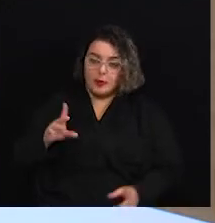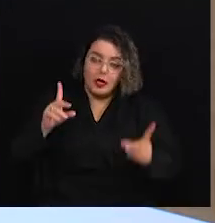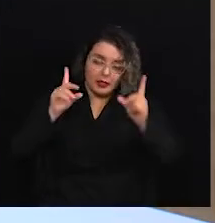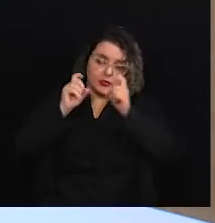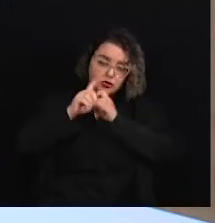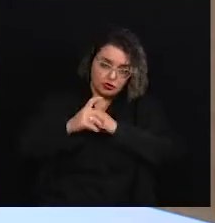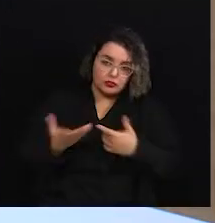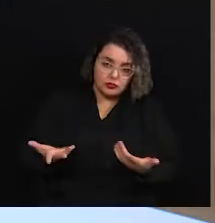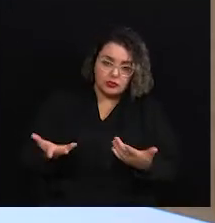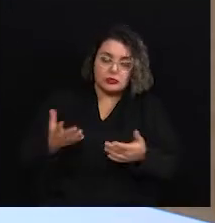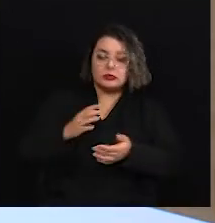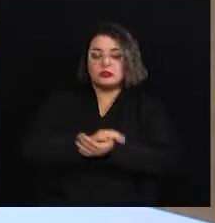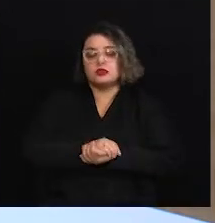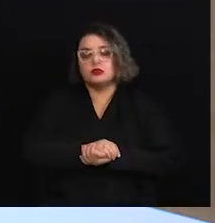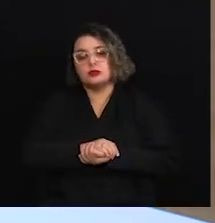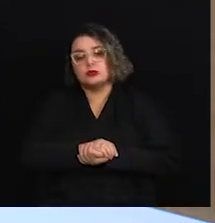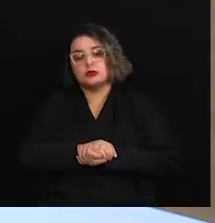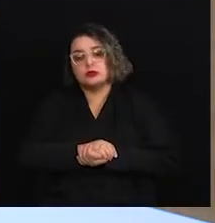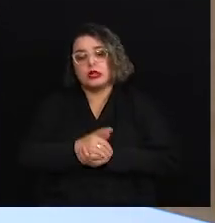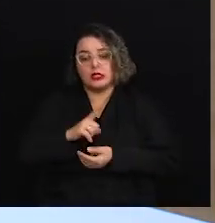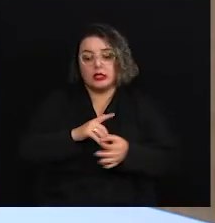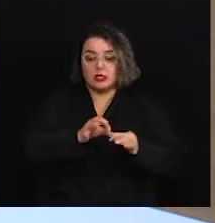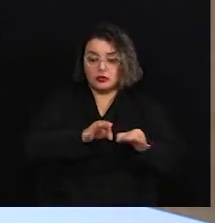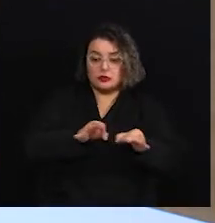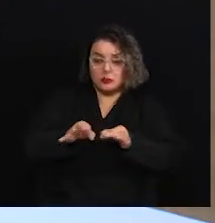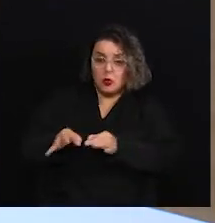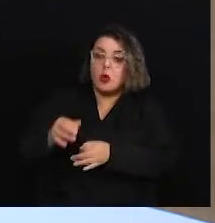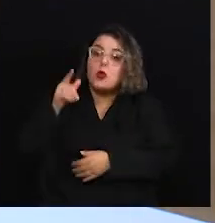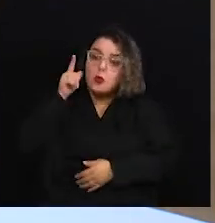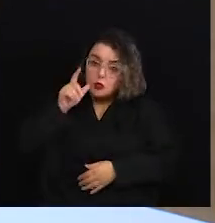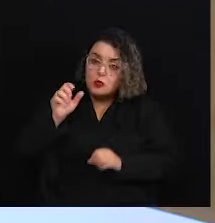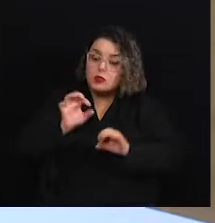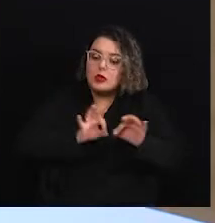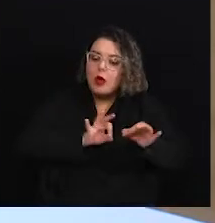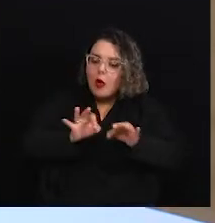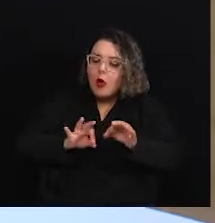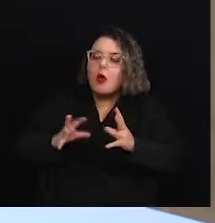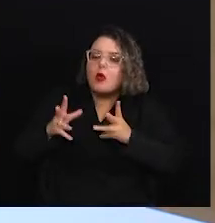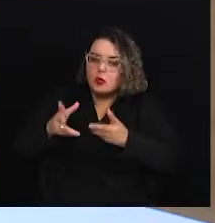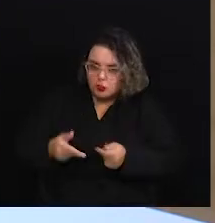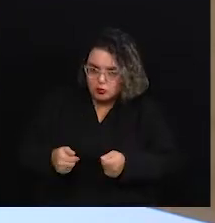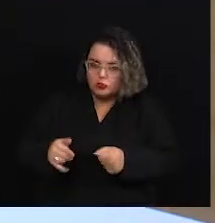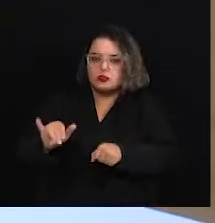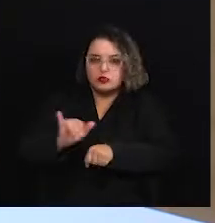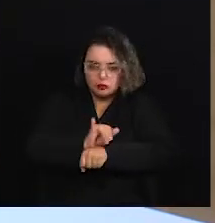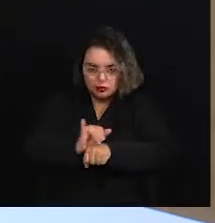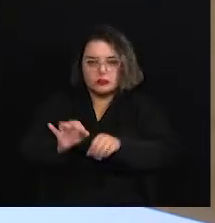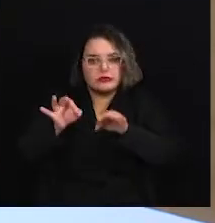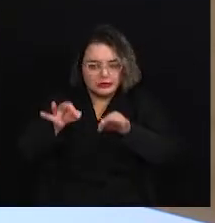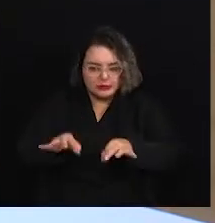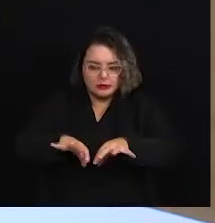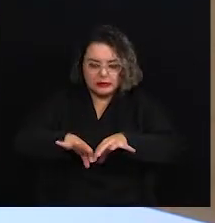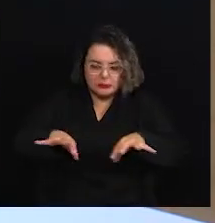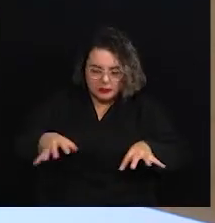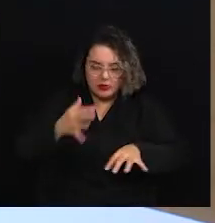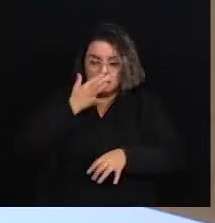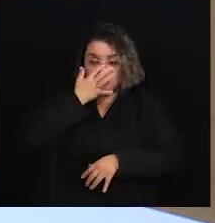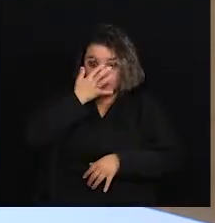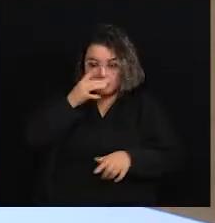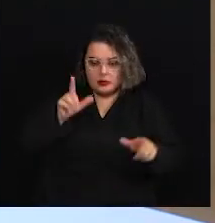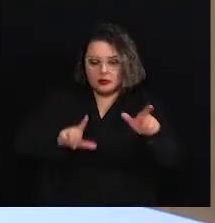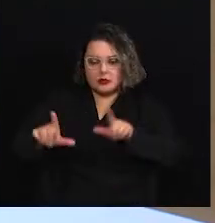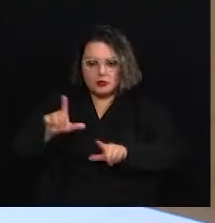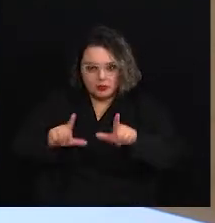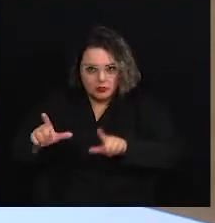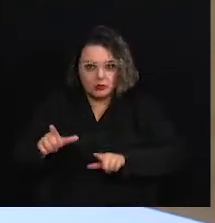complicado, mas a gente, tendo esse planejamento, a gente consegue organizar tudo bem estratificado. Então, assim, a